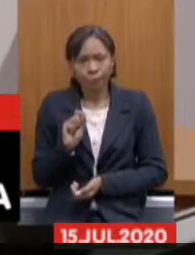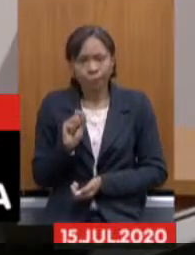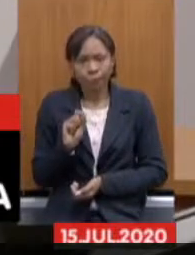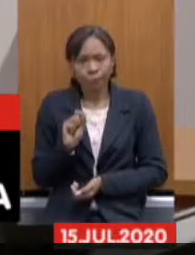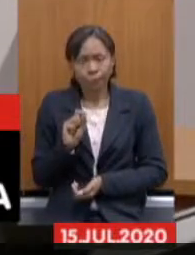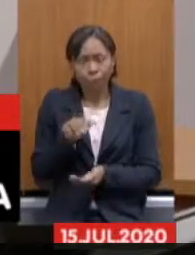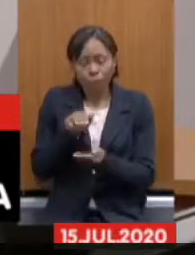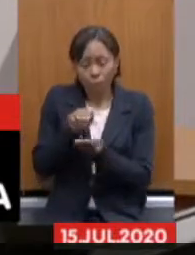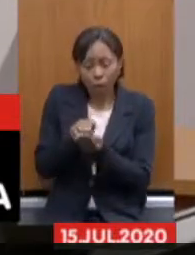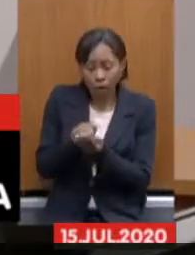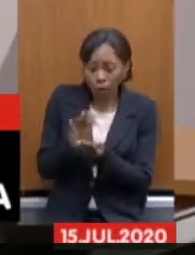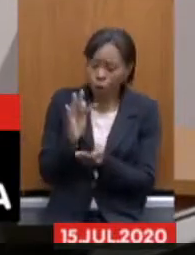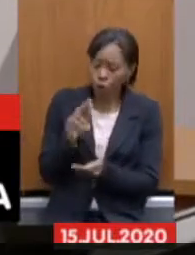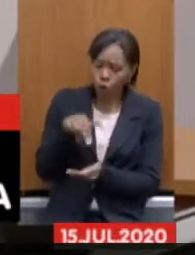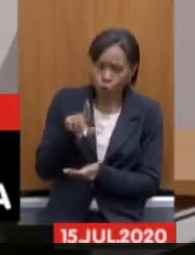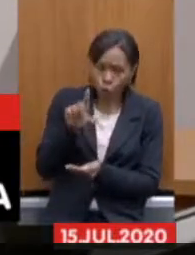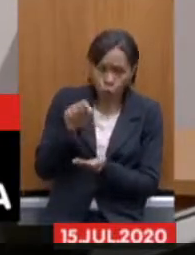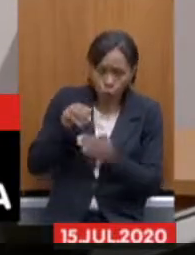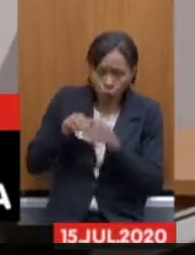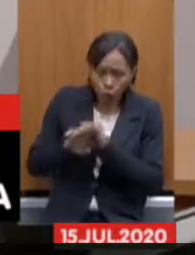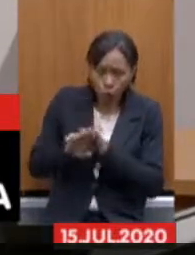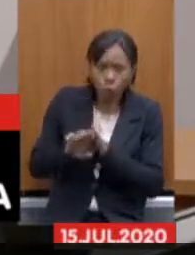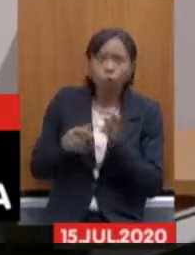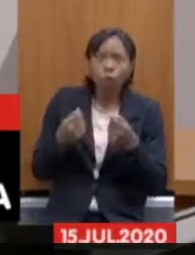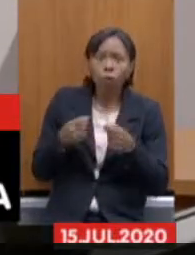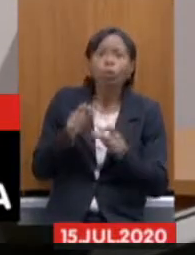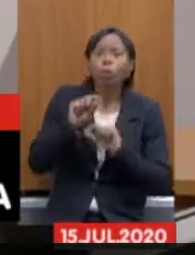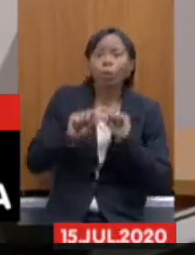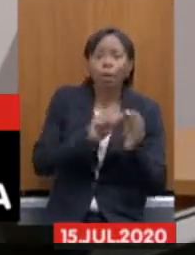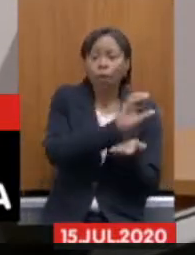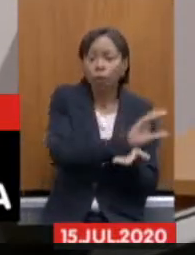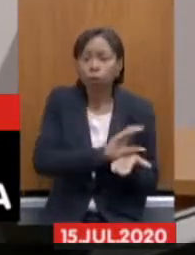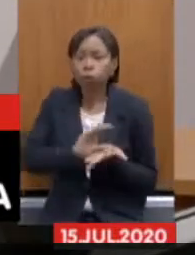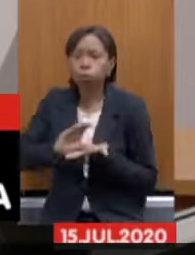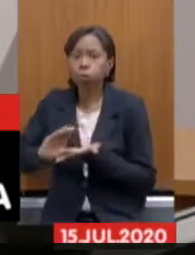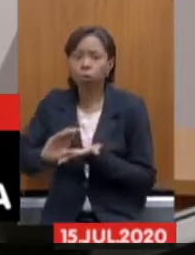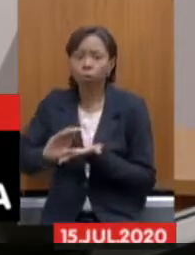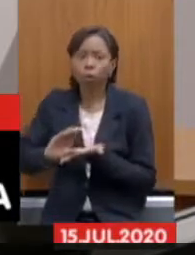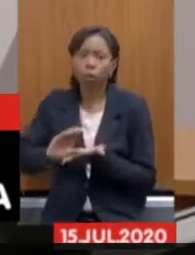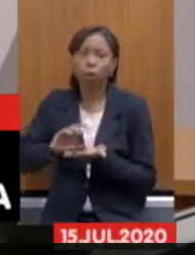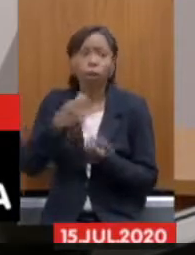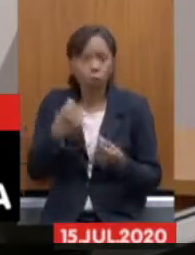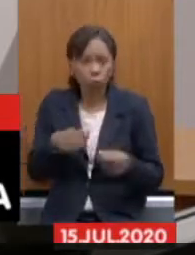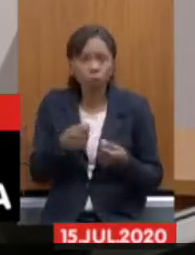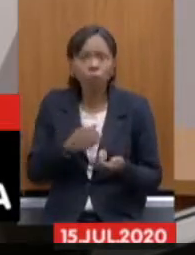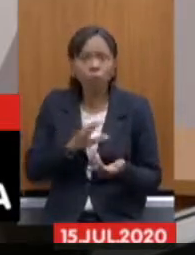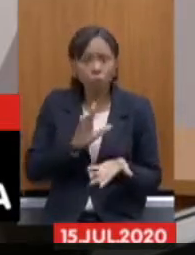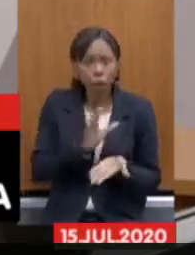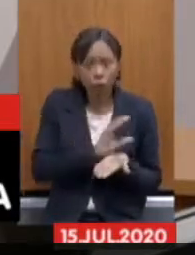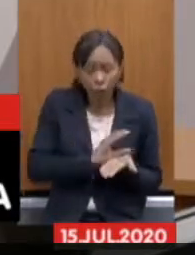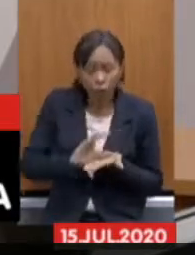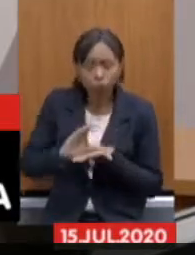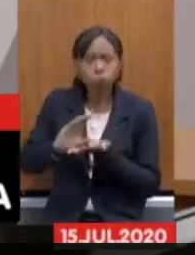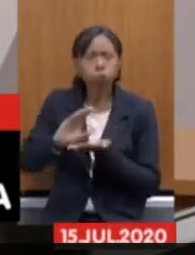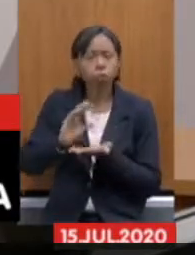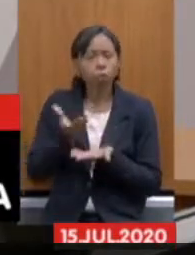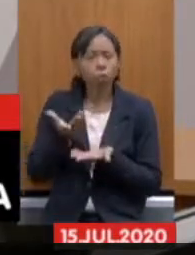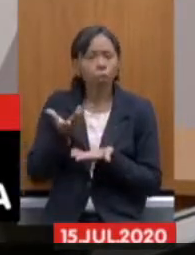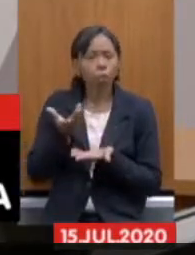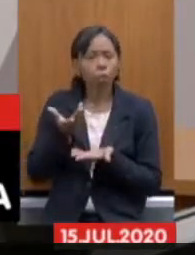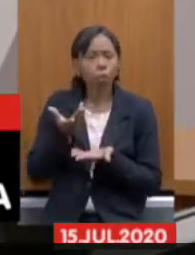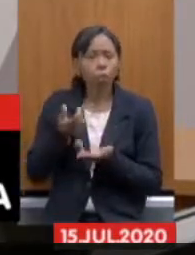o que o fundo ele tem que ser restituído em algum momento tem que achar fórmula de restituir as fundo levaram dele